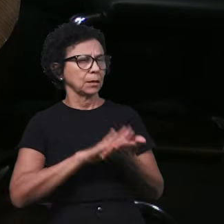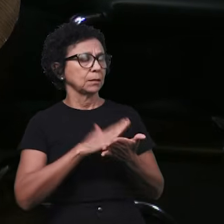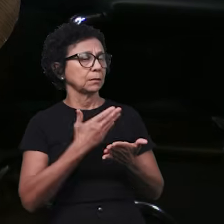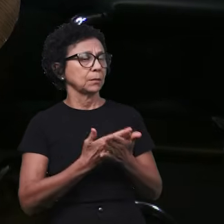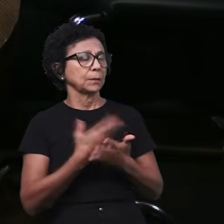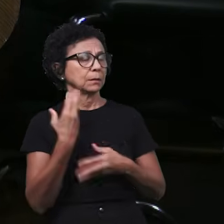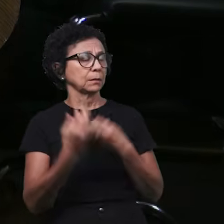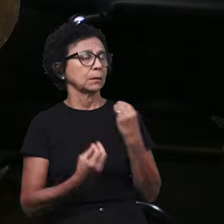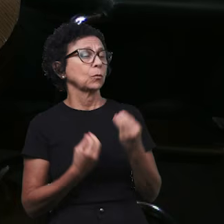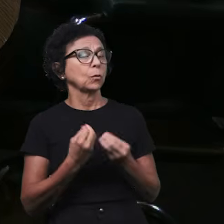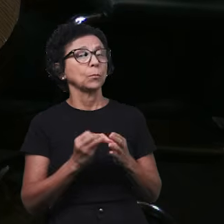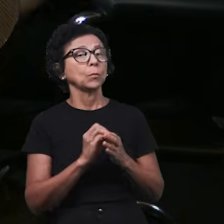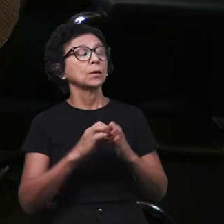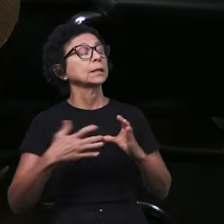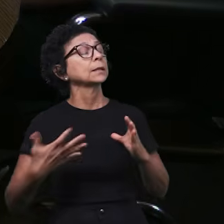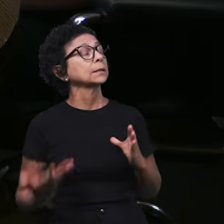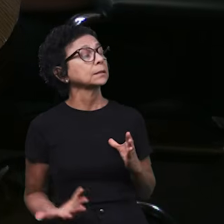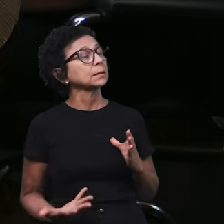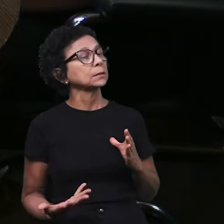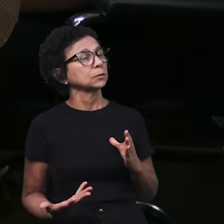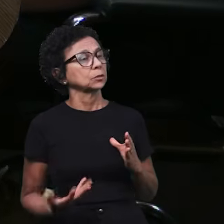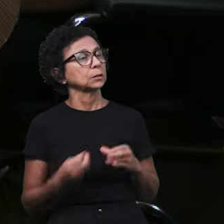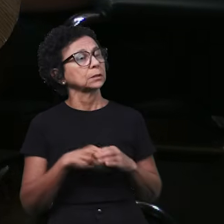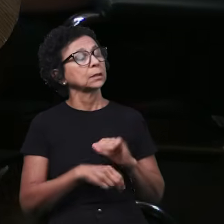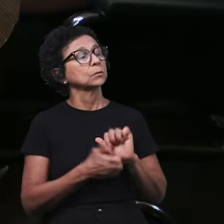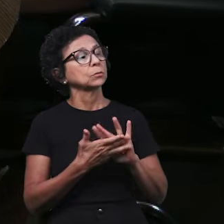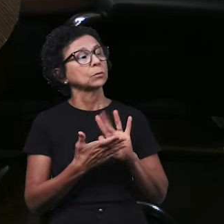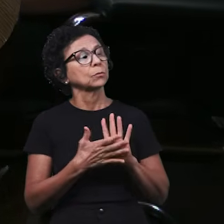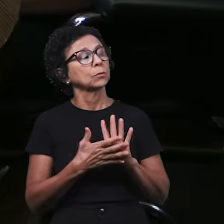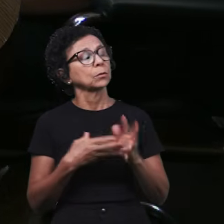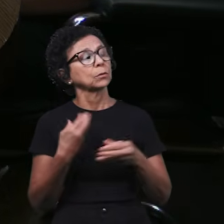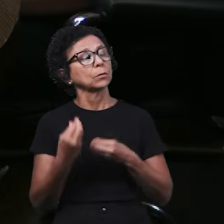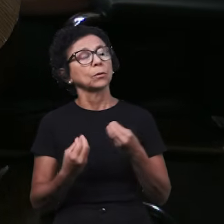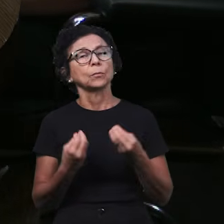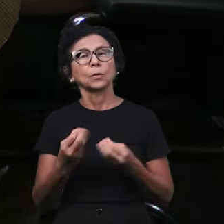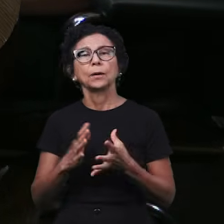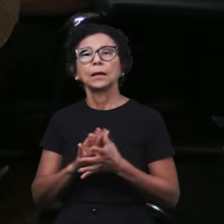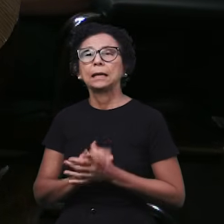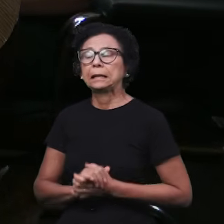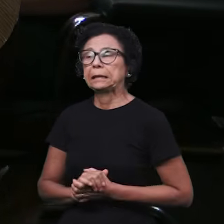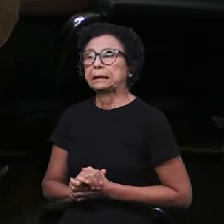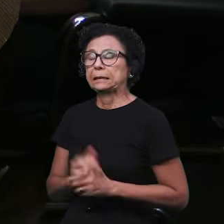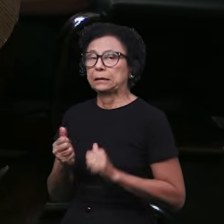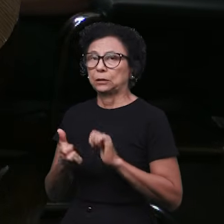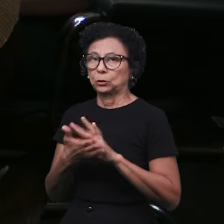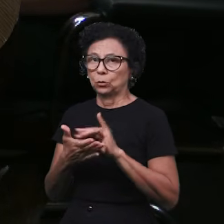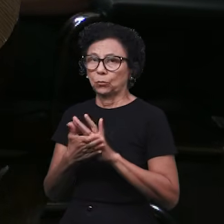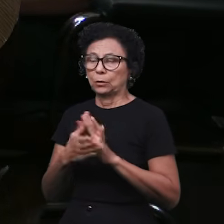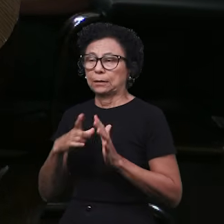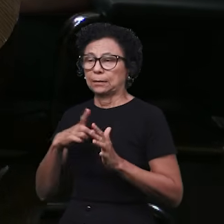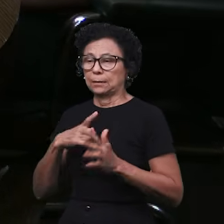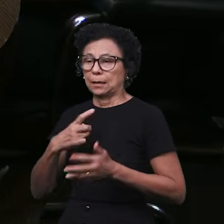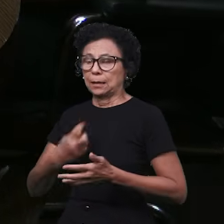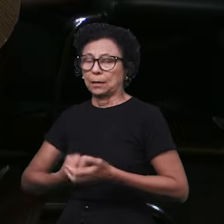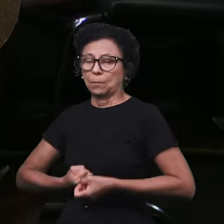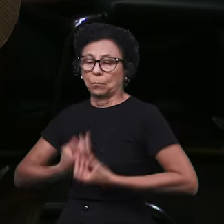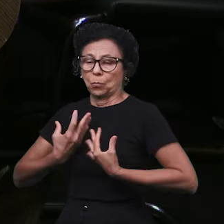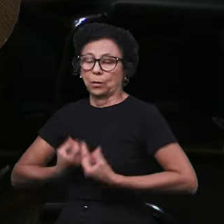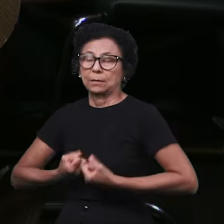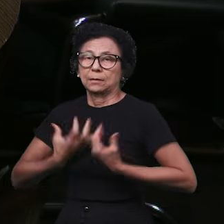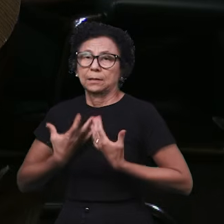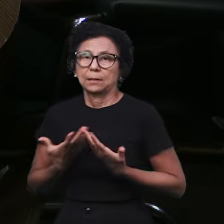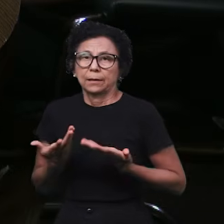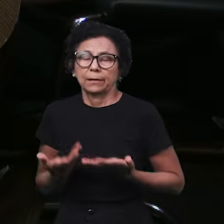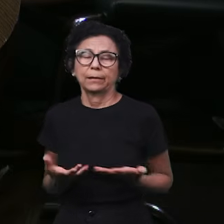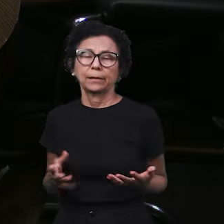temos que trazer no momento da interpretação? Assim como esse louvor e tem outros louvores que têm muita poesia, qual que é a orientação que se tem,